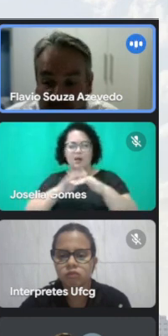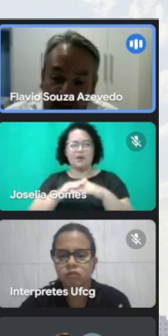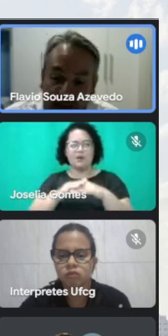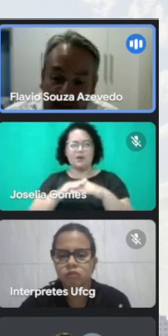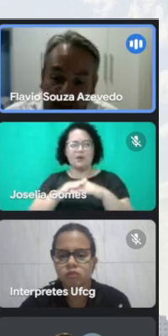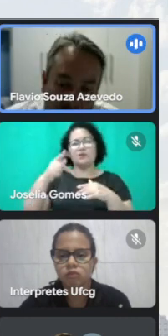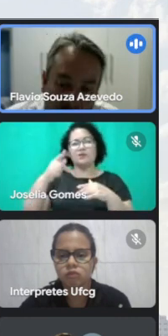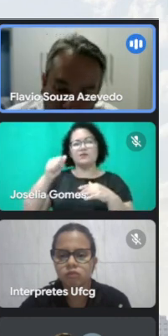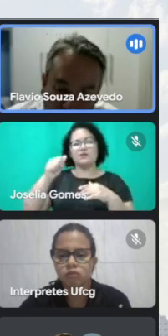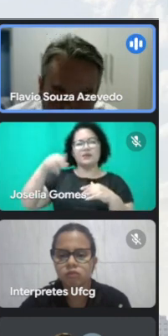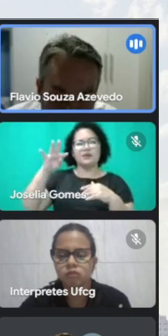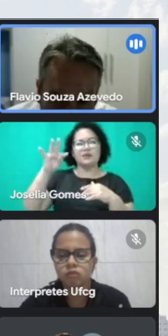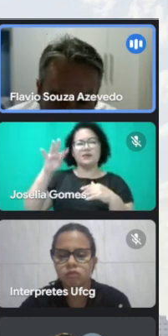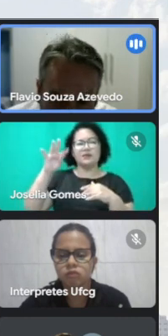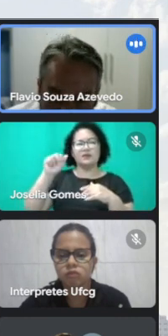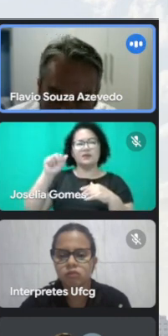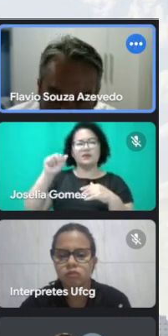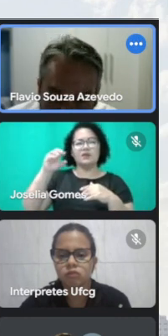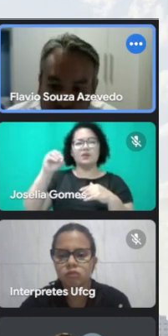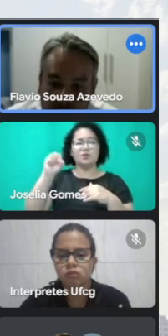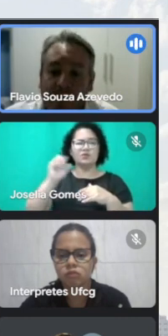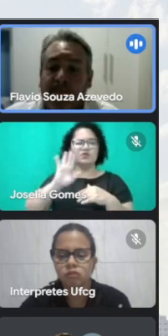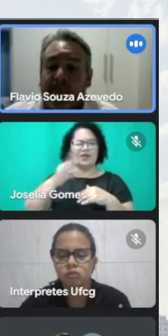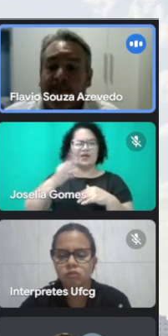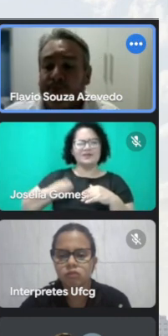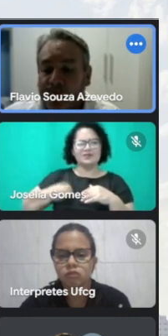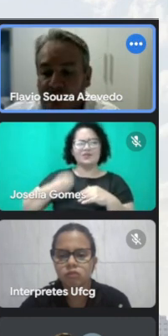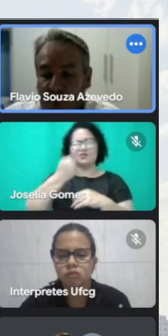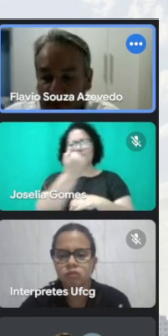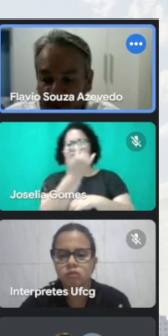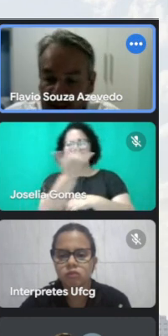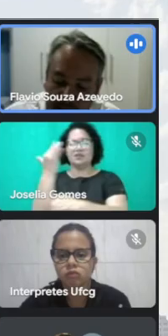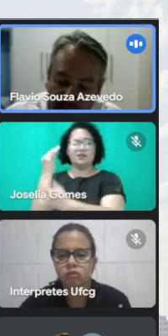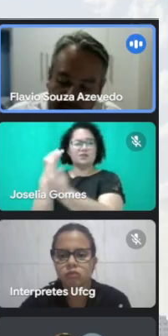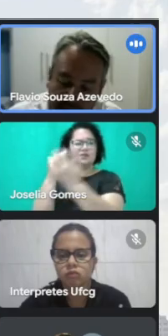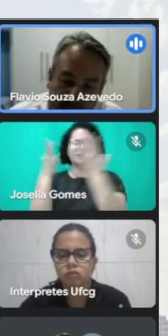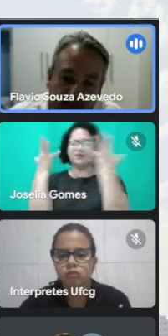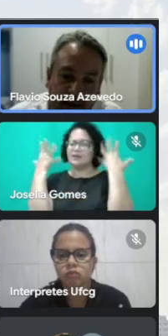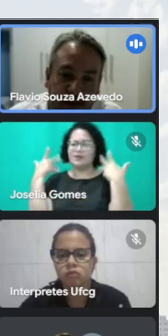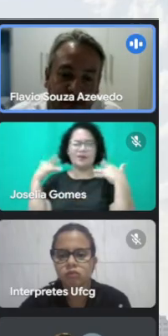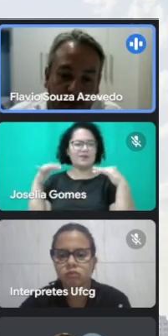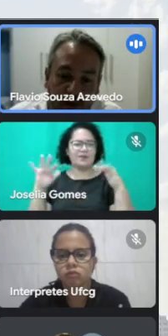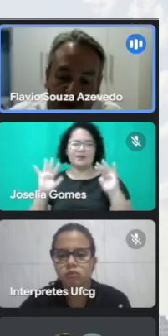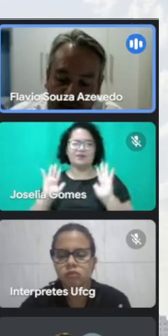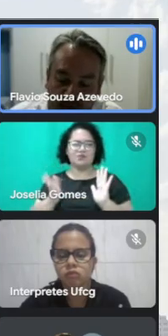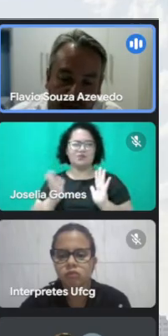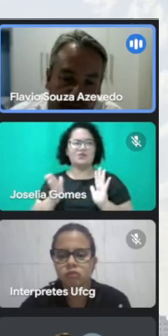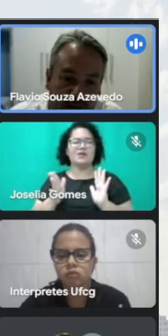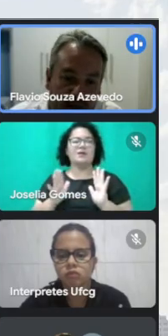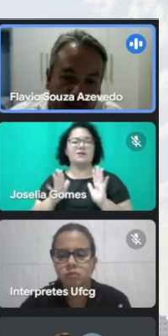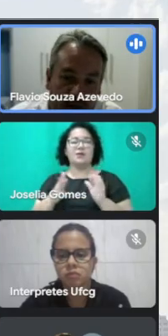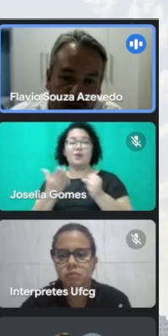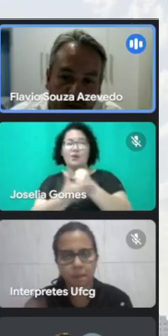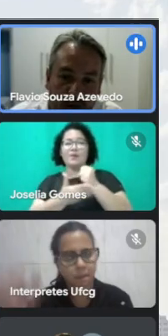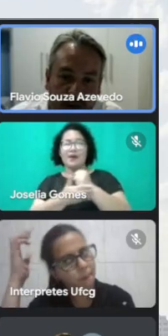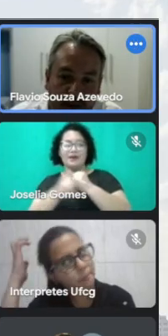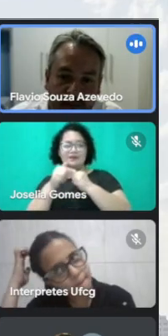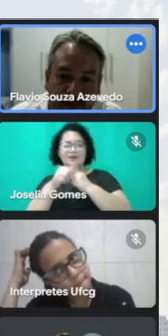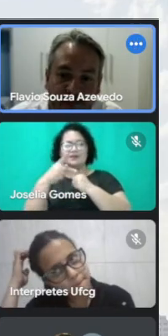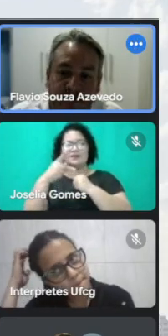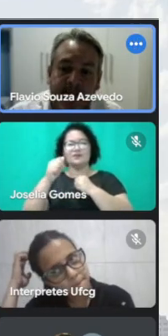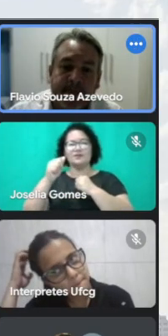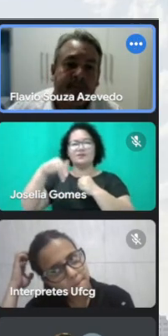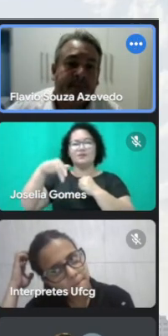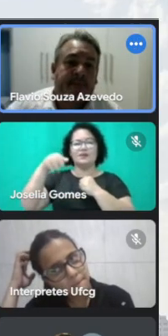que existem na natureza naturalmente. Então, é a partir deles que foram desenvolvidas essas